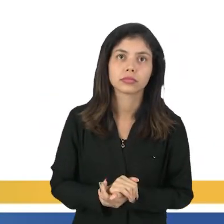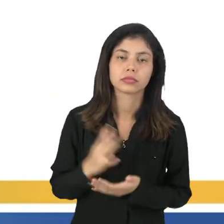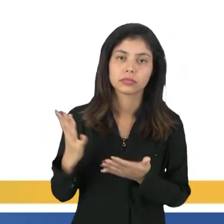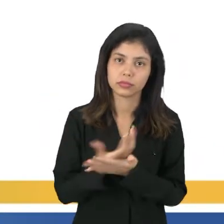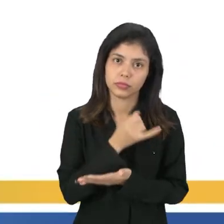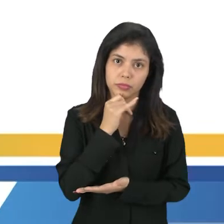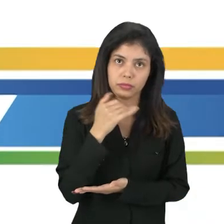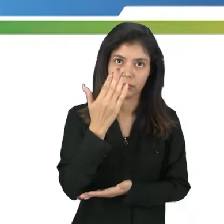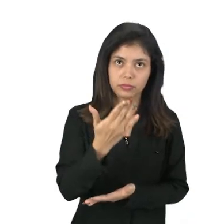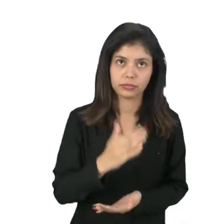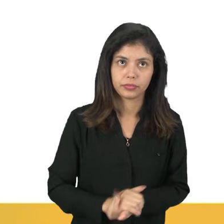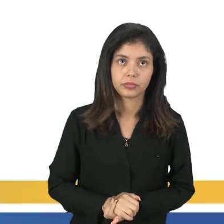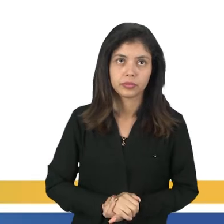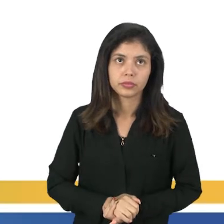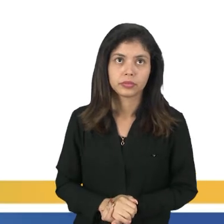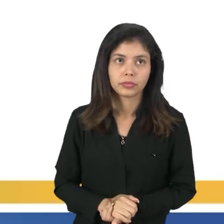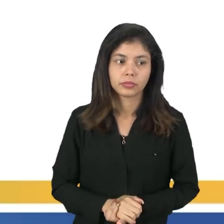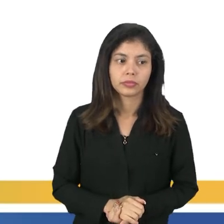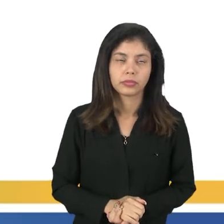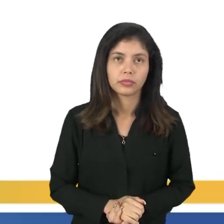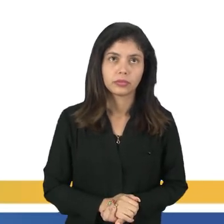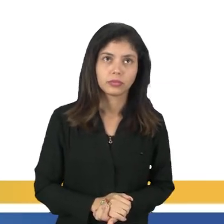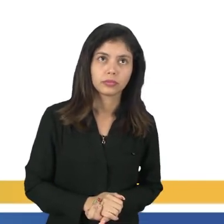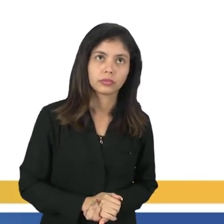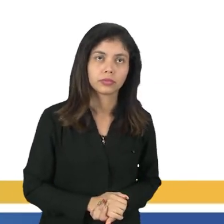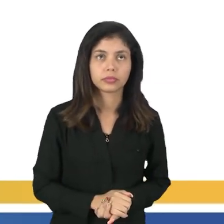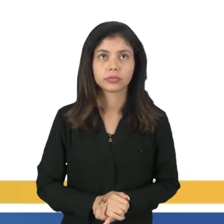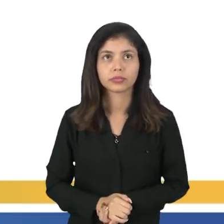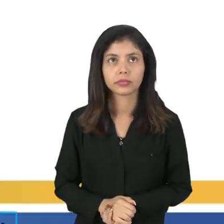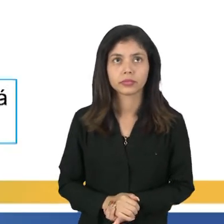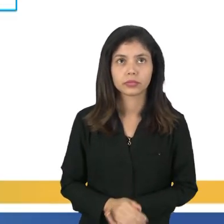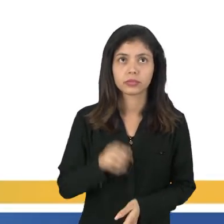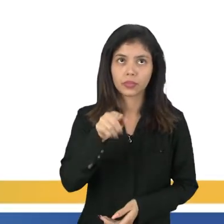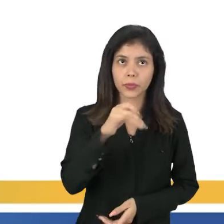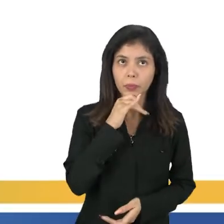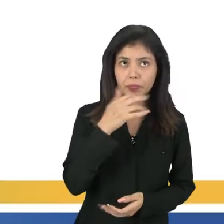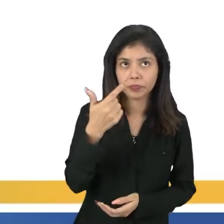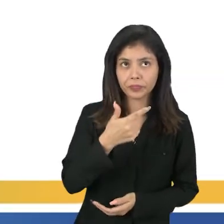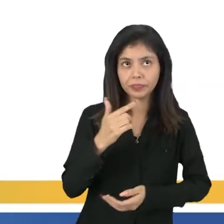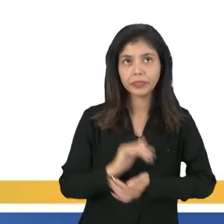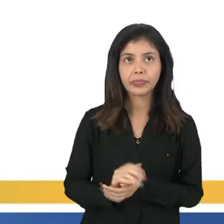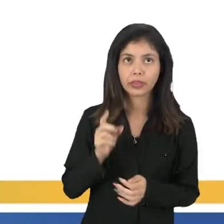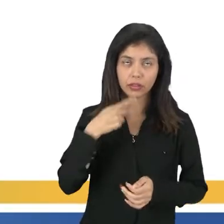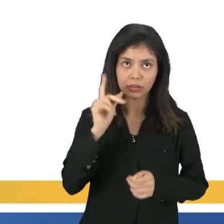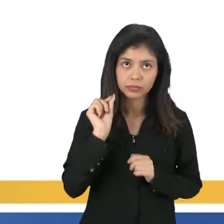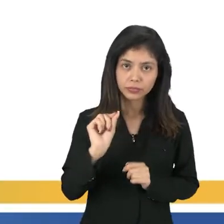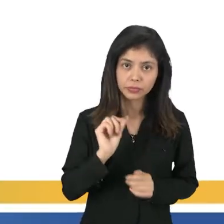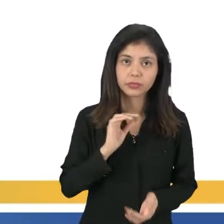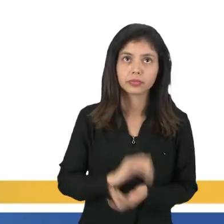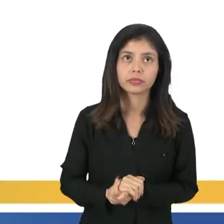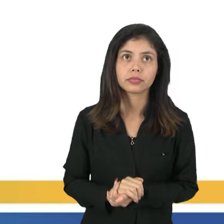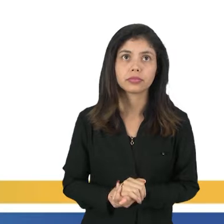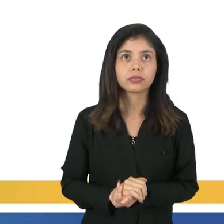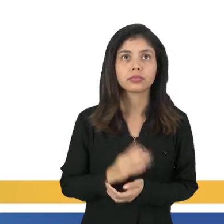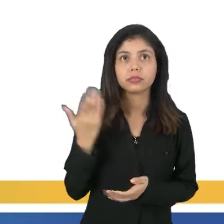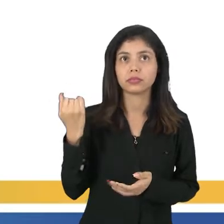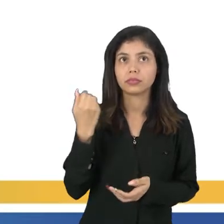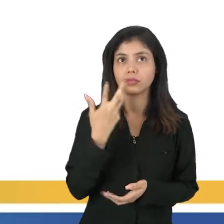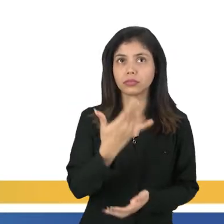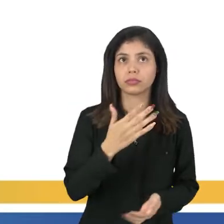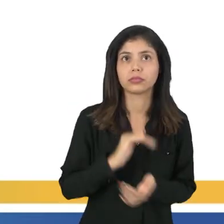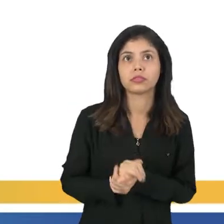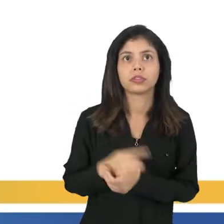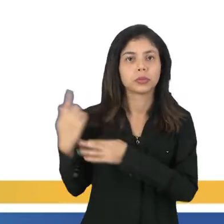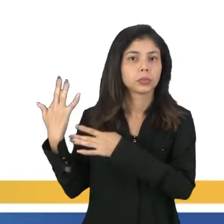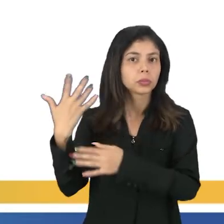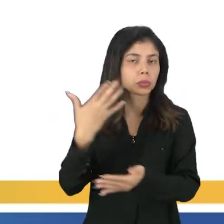nos exemplos a seguir. Ok? Então, pessoal, aqui nosso exemplo 2, ele fala o seguinte: em uma corrida cuja